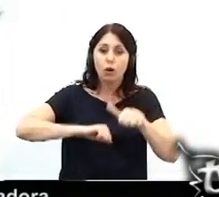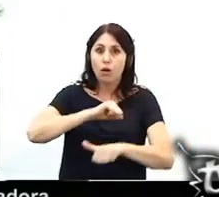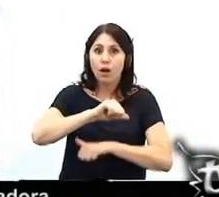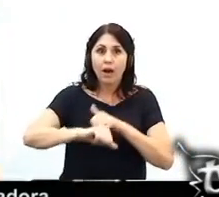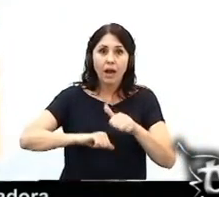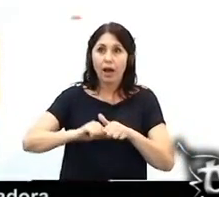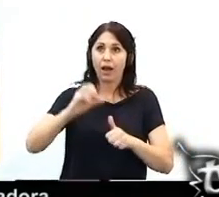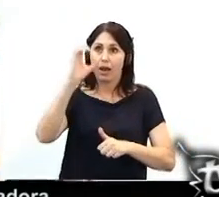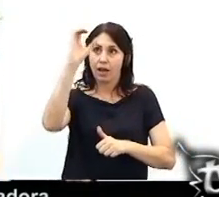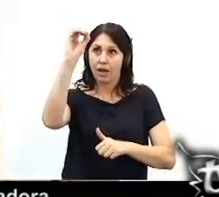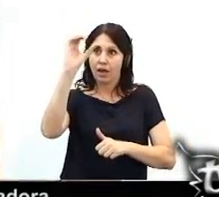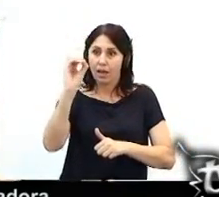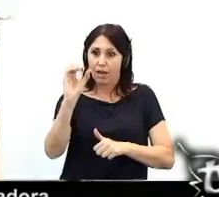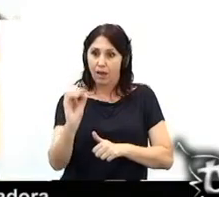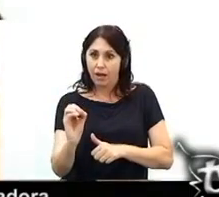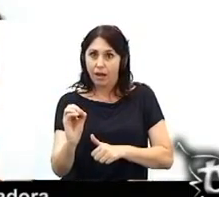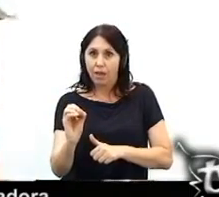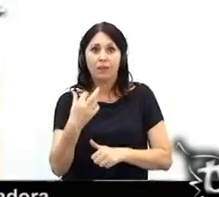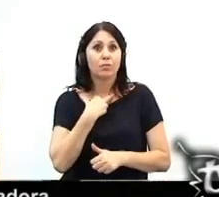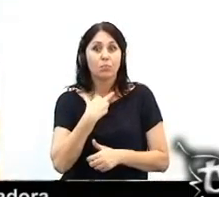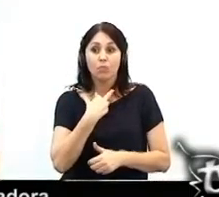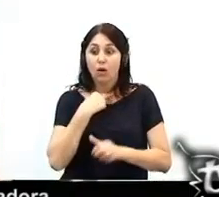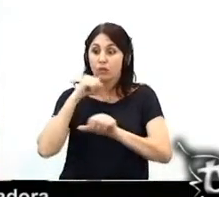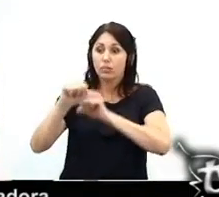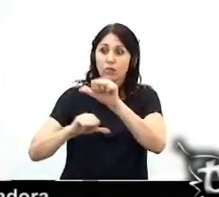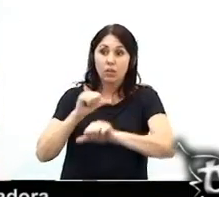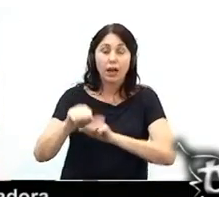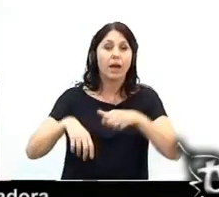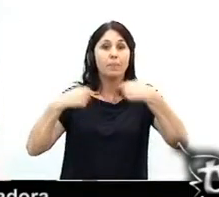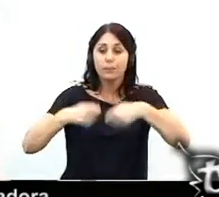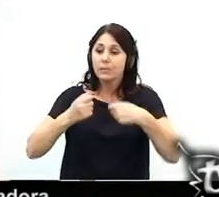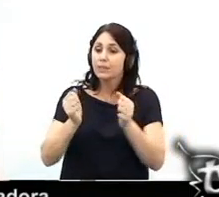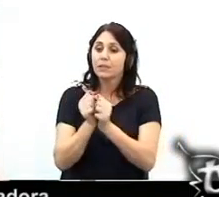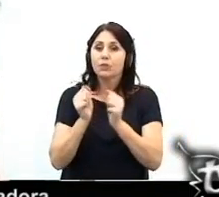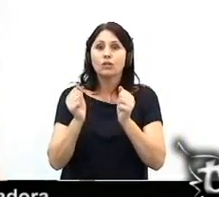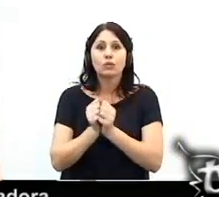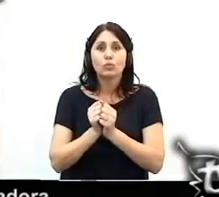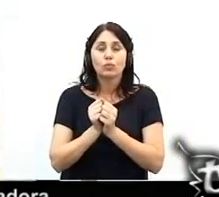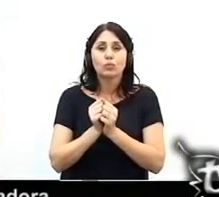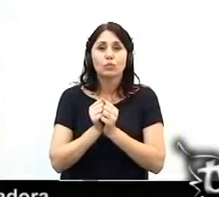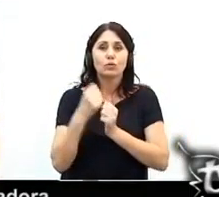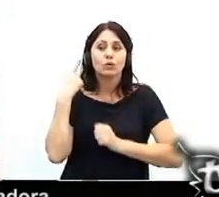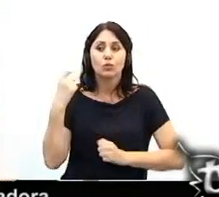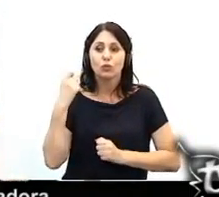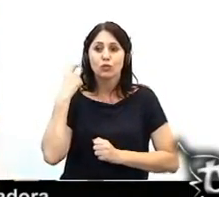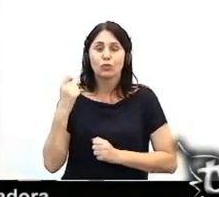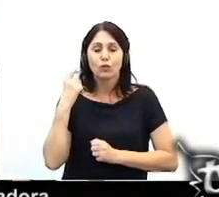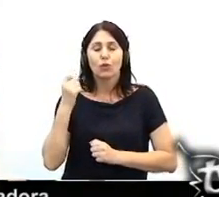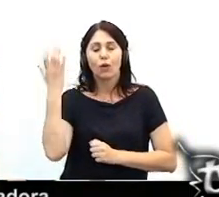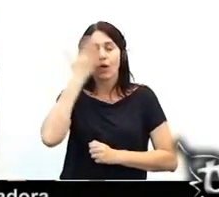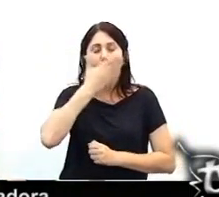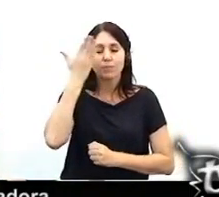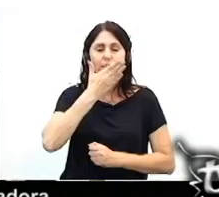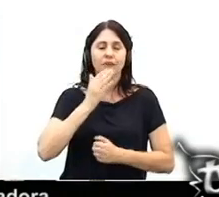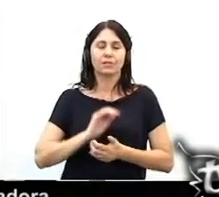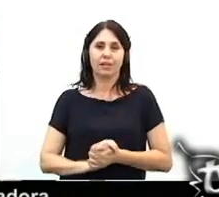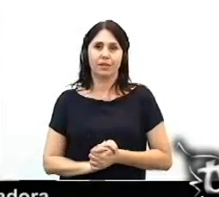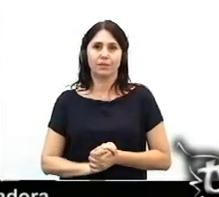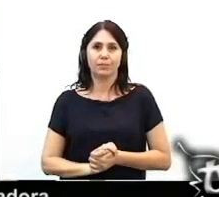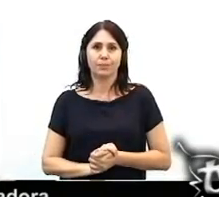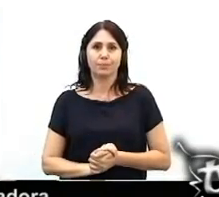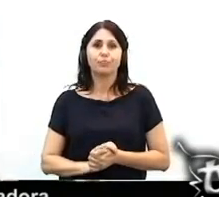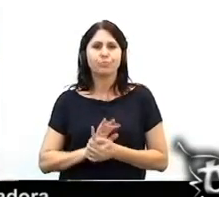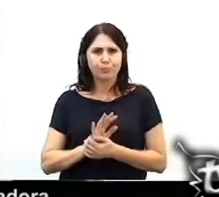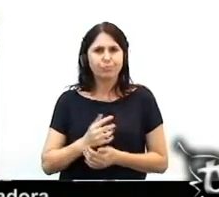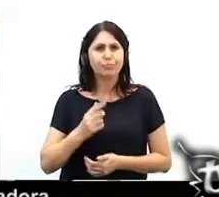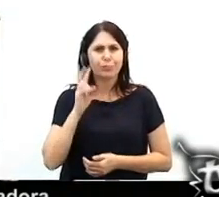9050. Né? A Secretaria de Segurança, e é de vida inteira, uma